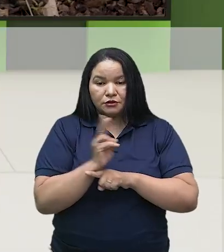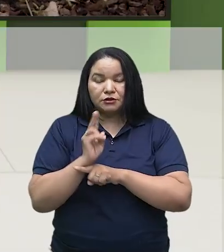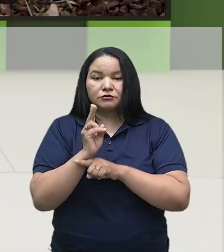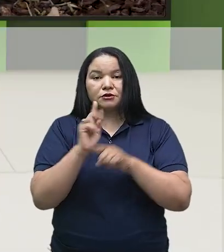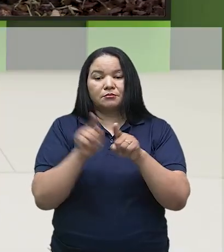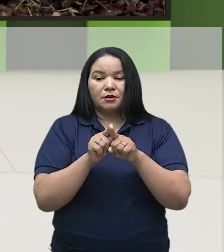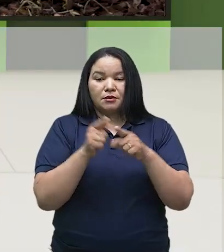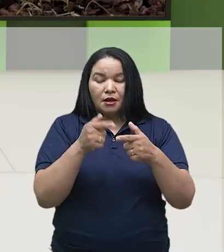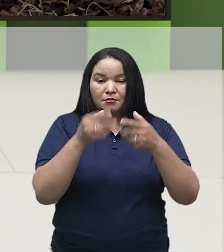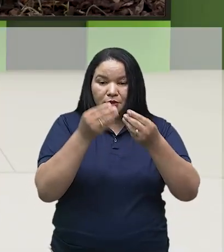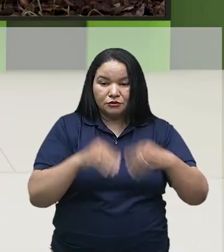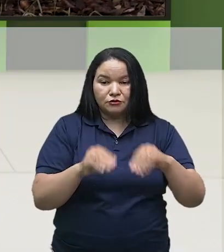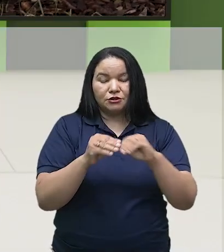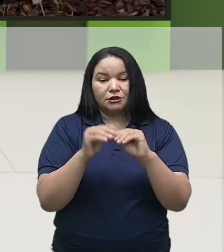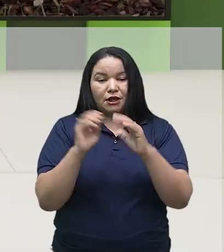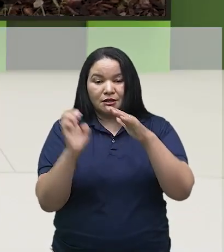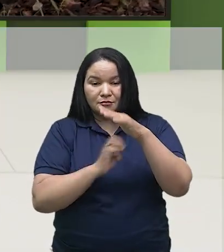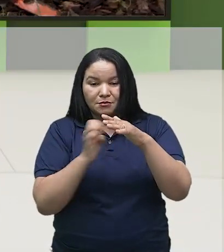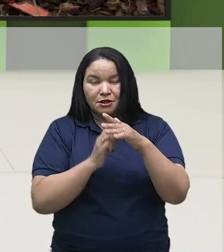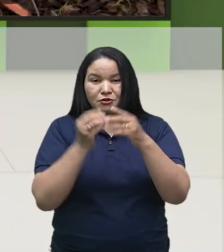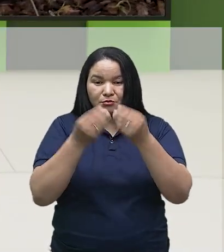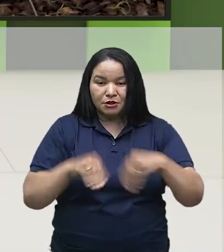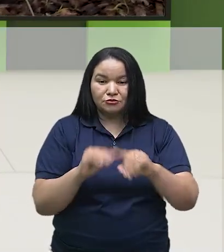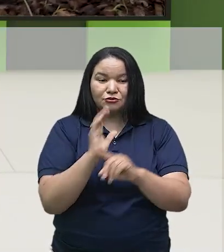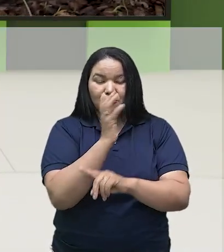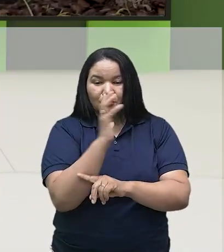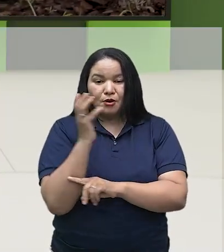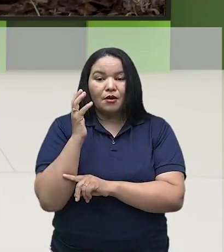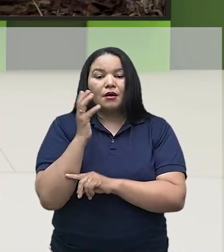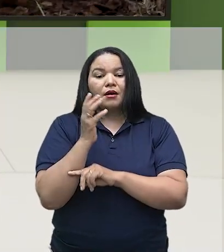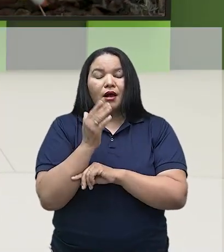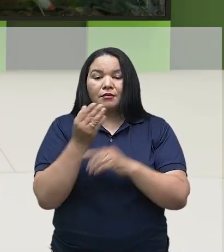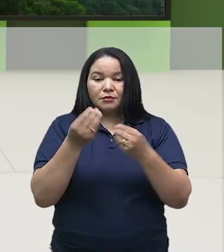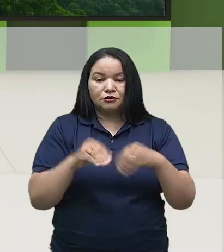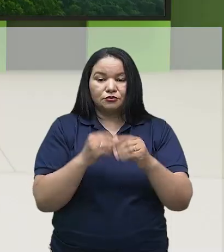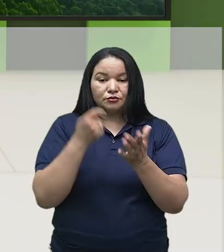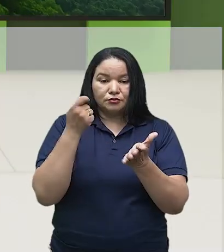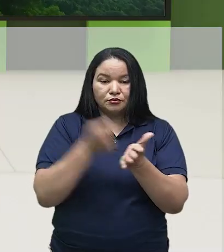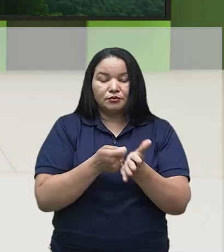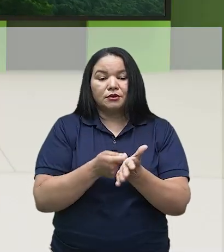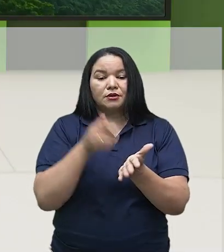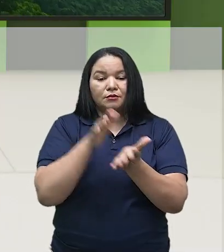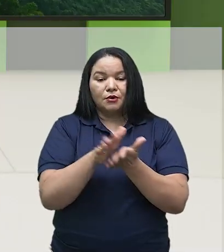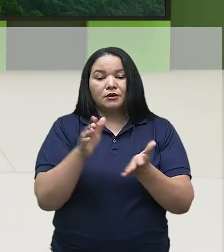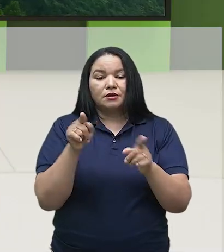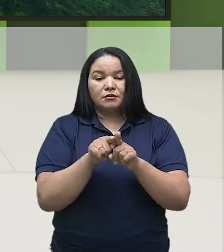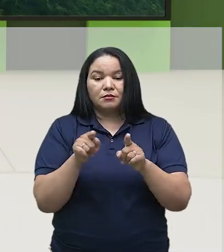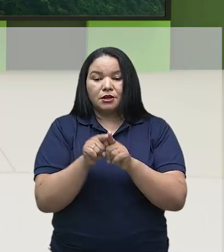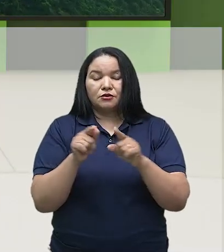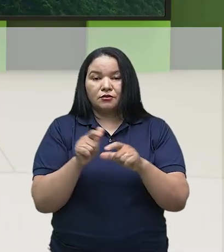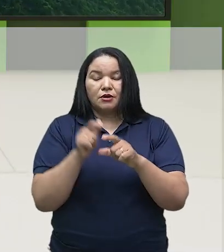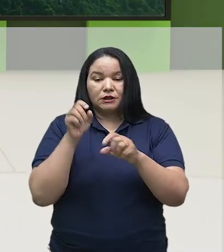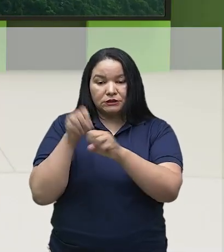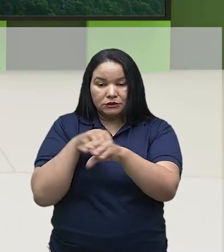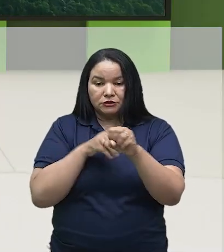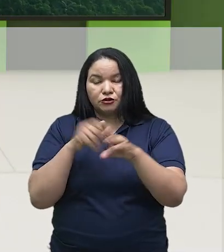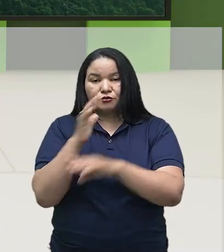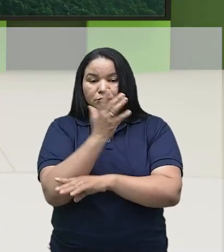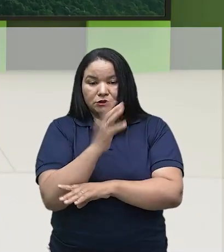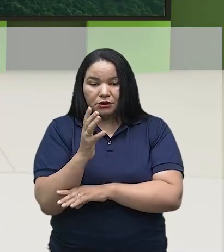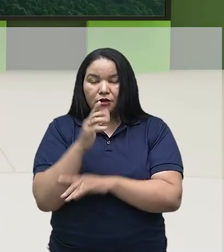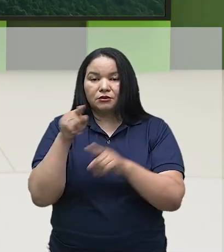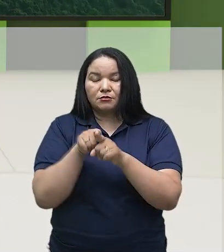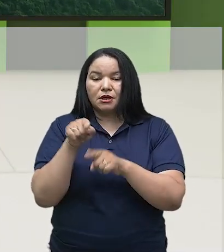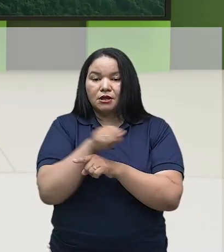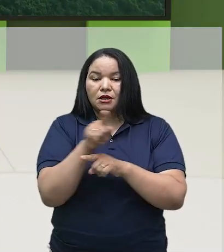aos indivíduos e empresas que provocam danos ao meio ambiente, a ampliação da educação ambiental para que se tenha conhecimento sobre